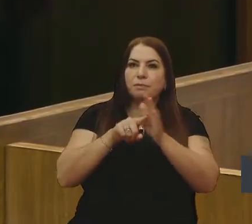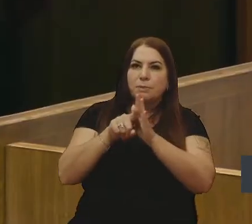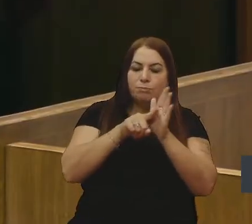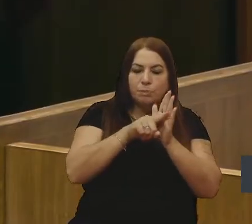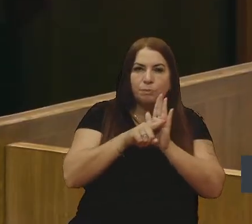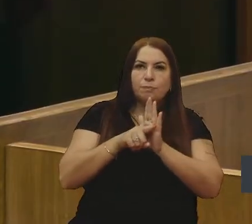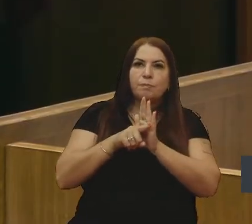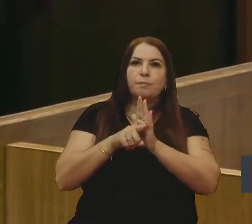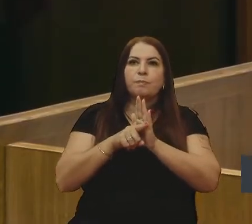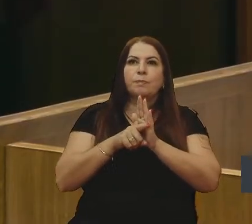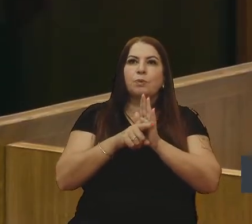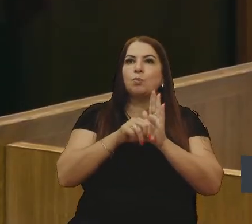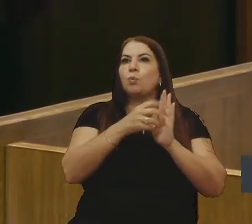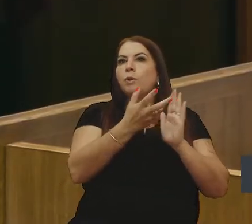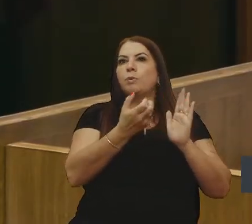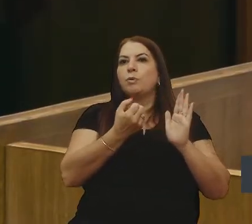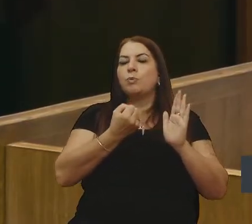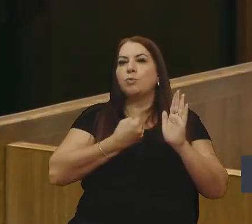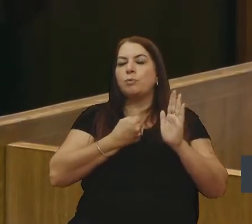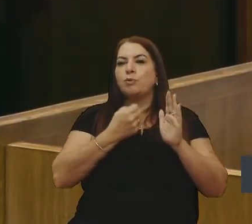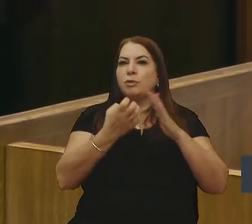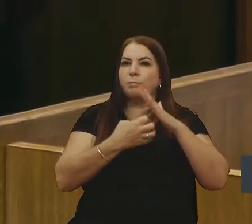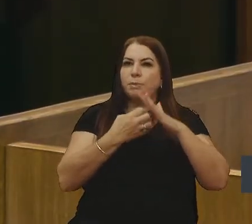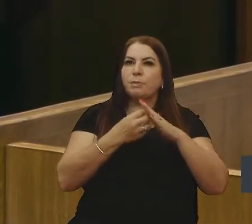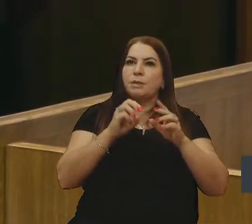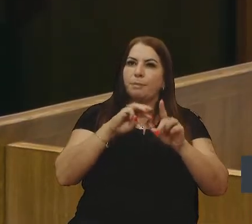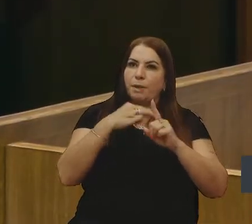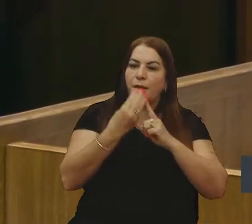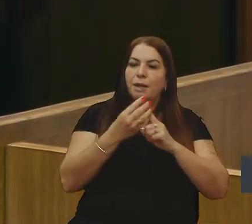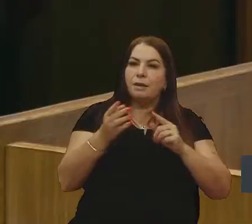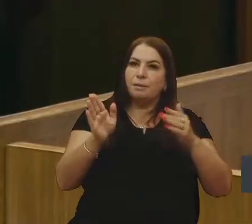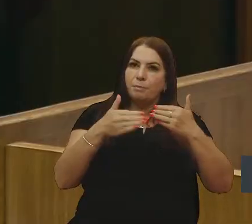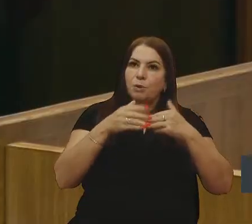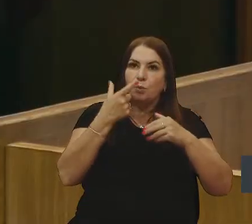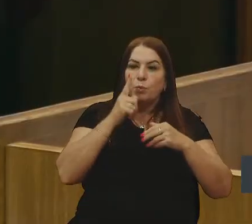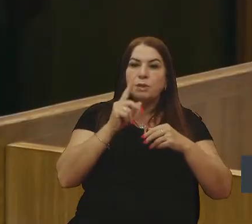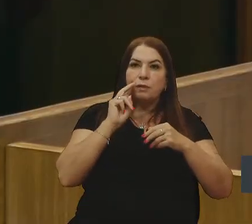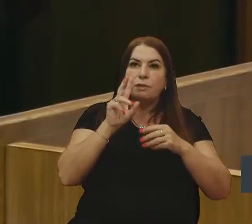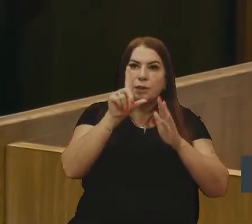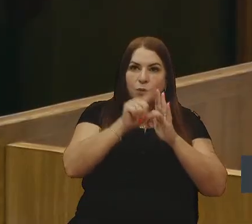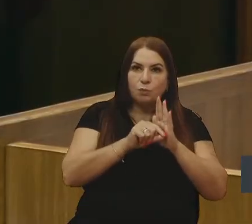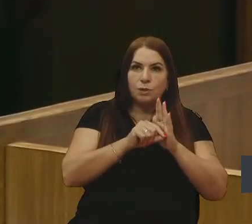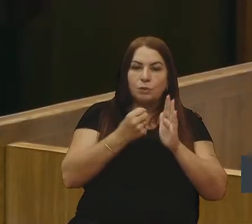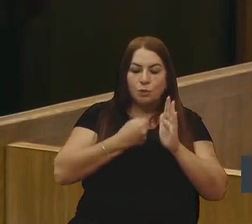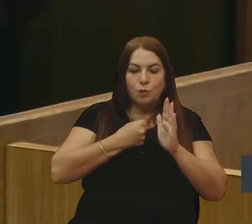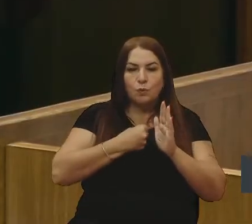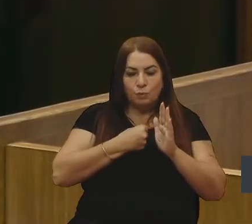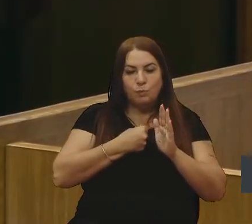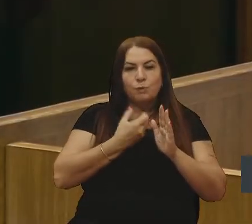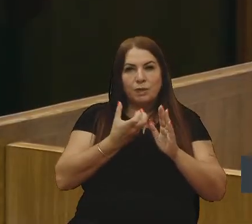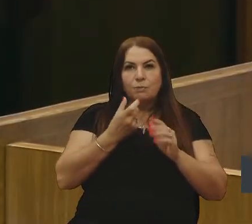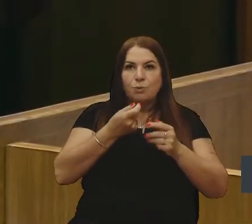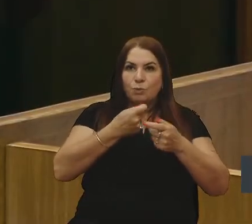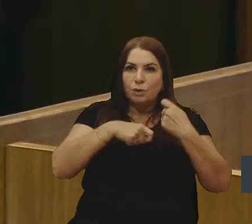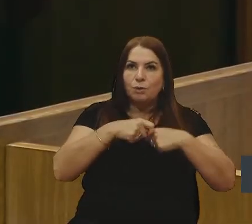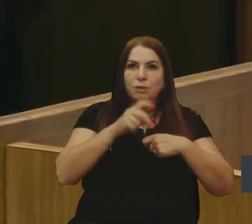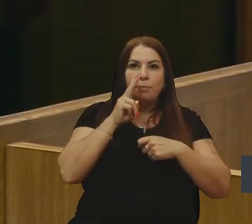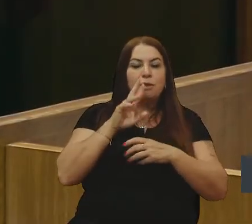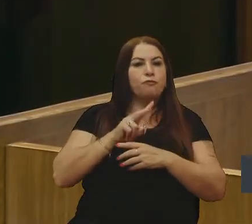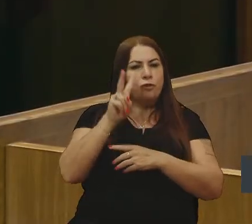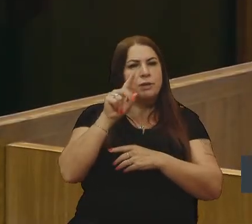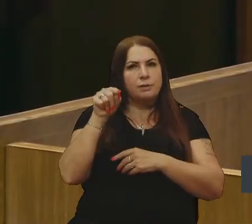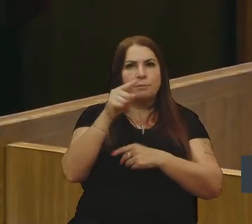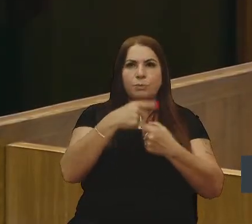do número de empresas que está no mercado, que fechou, que a gente consiga ver a redução desse índice. Queremos negócios fortalecidos